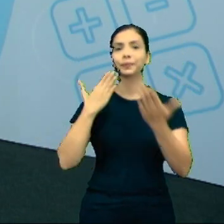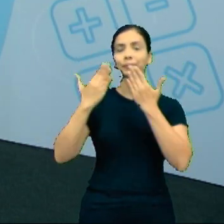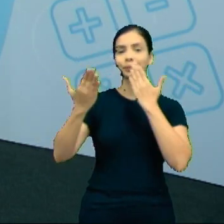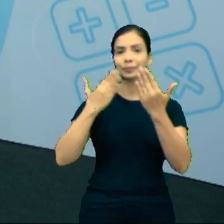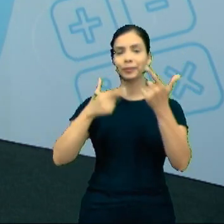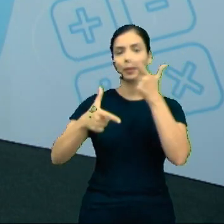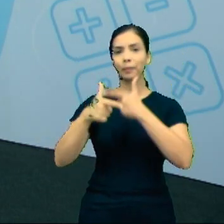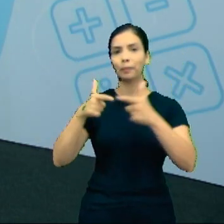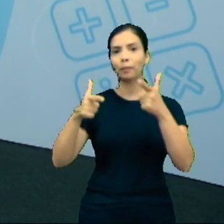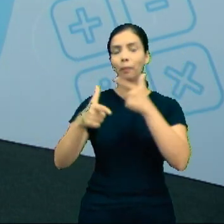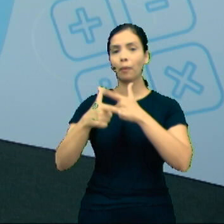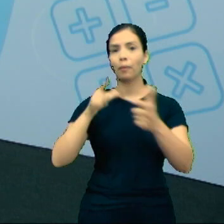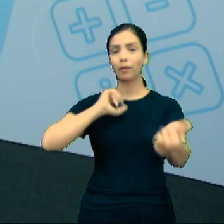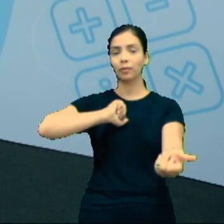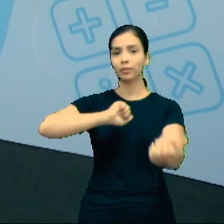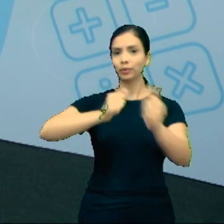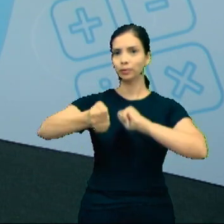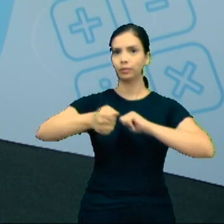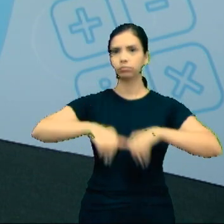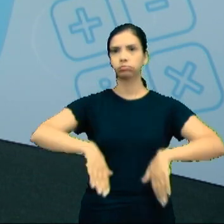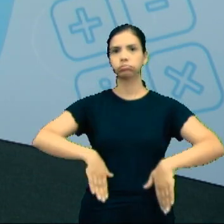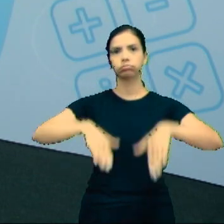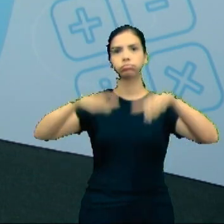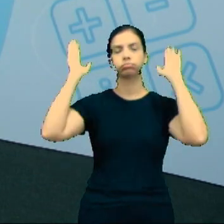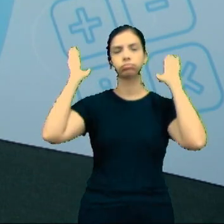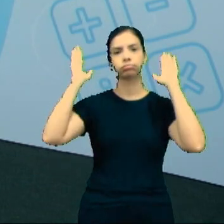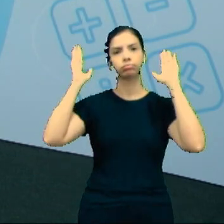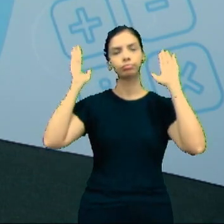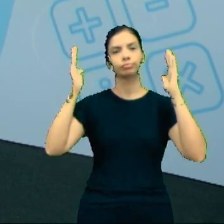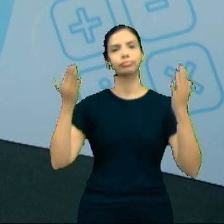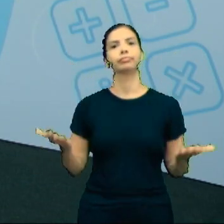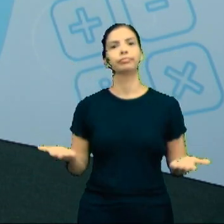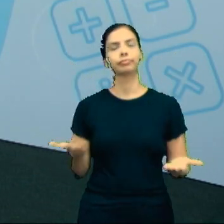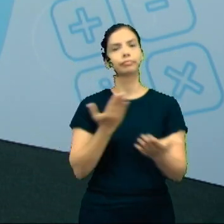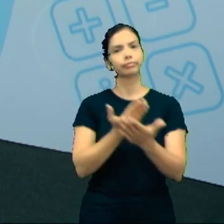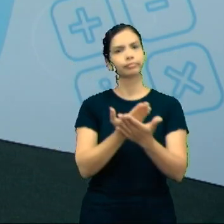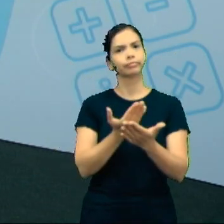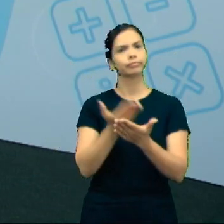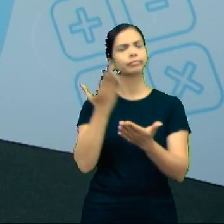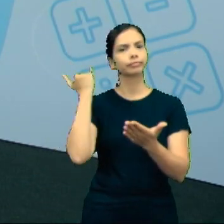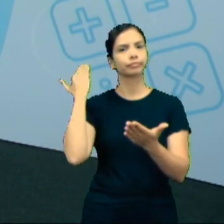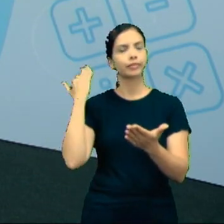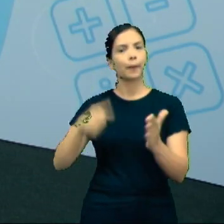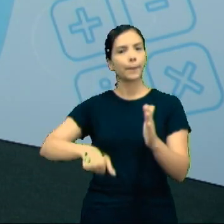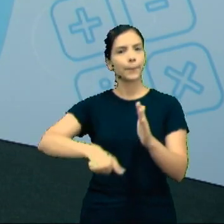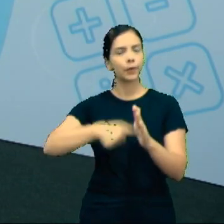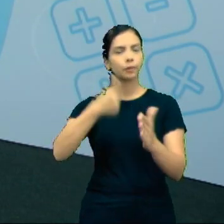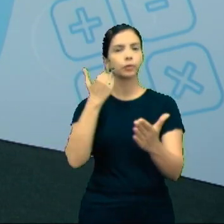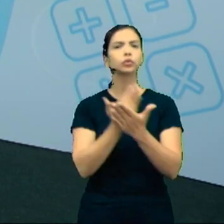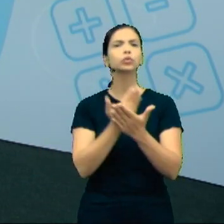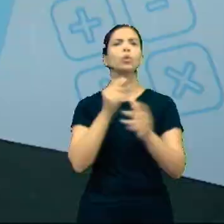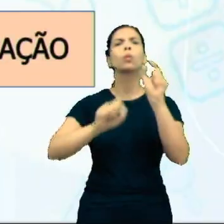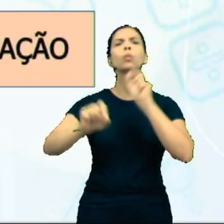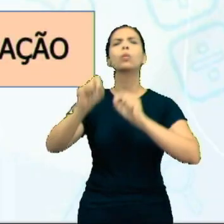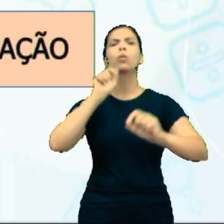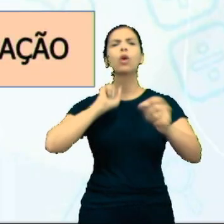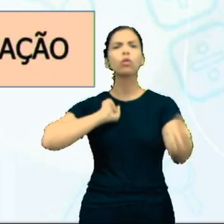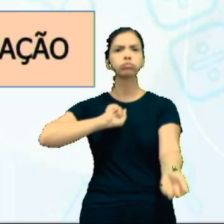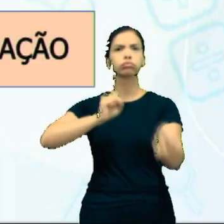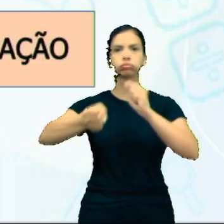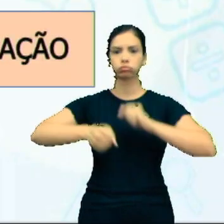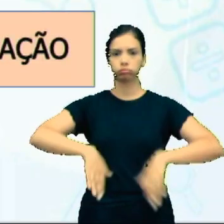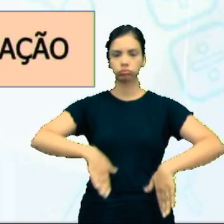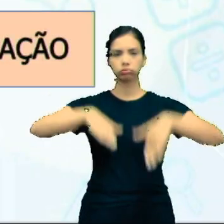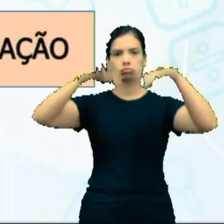problemas relacionados ao esporte de alto rendimento. Então naquela aula, a gente primeiramente viu o que era o esporte de alto